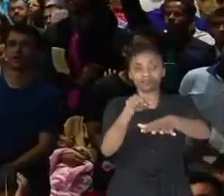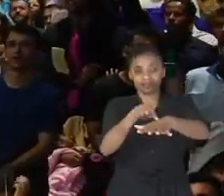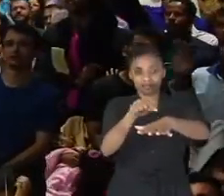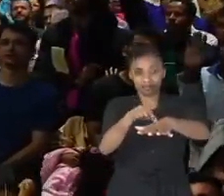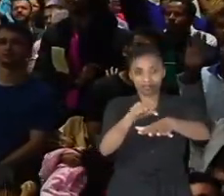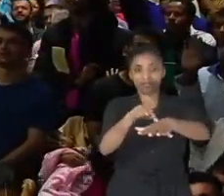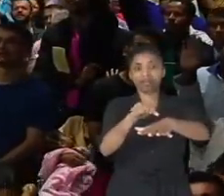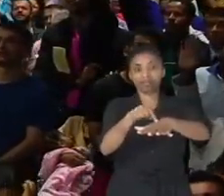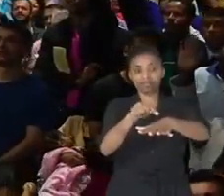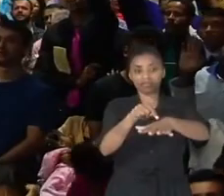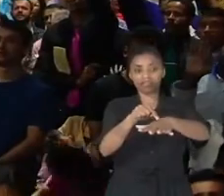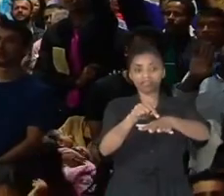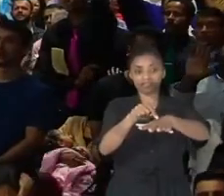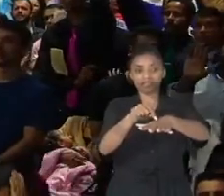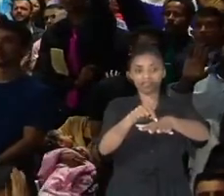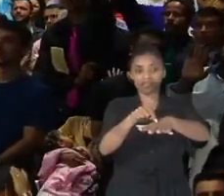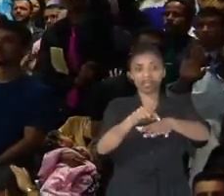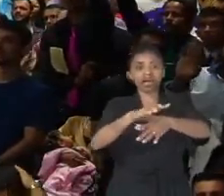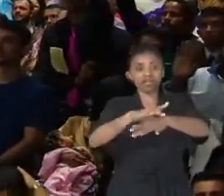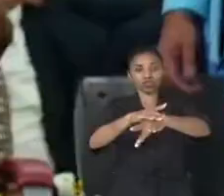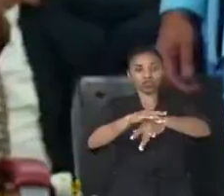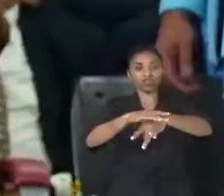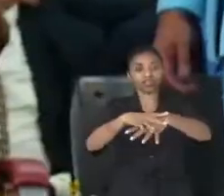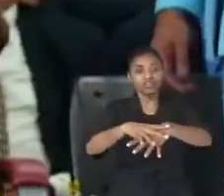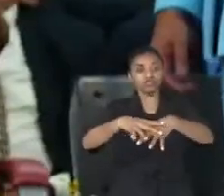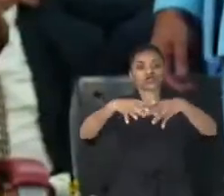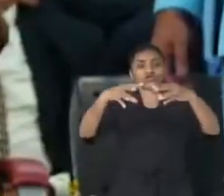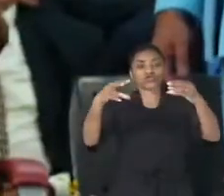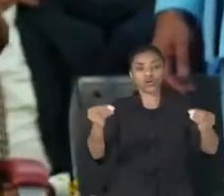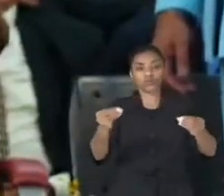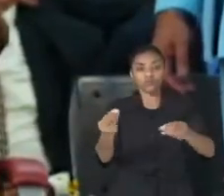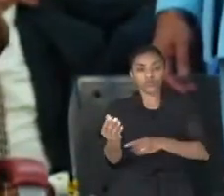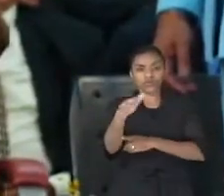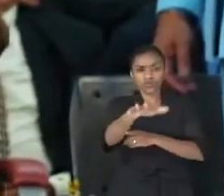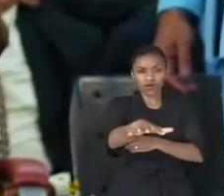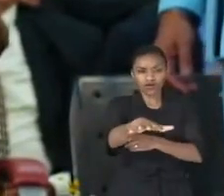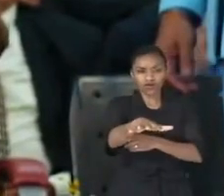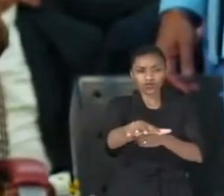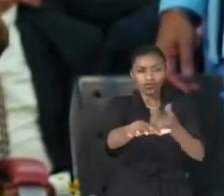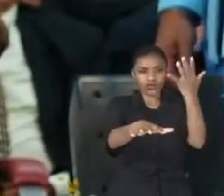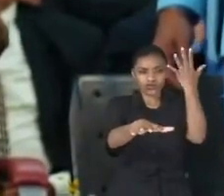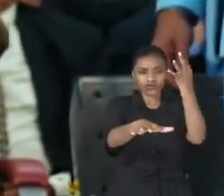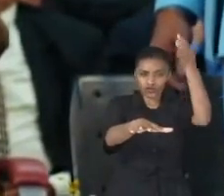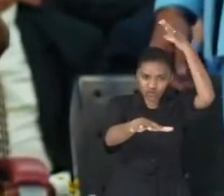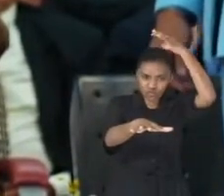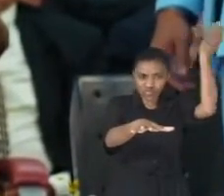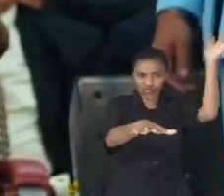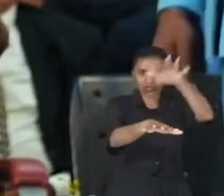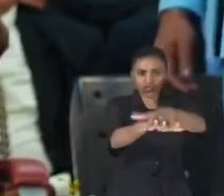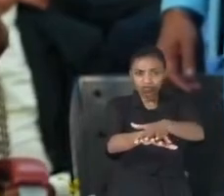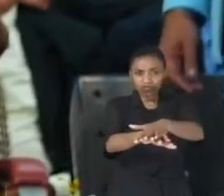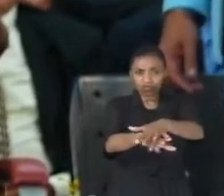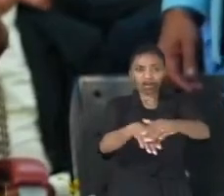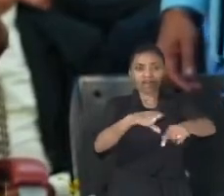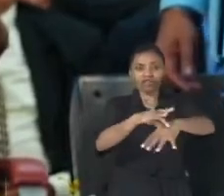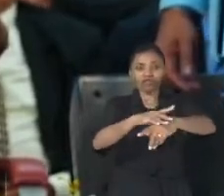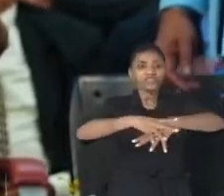corpo humano, que fez o homem com as suas mãos, quando a mão dele vai com a sua, a enfermidade vai